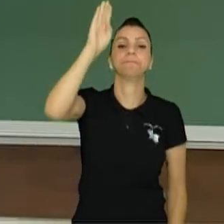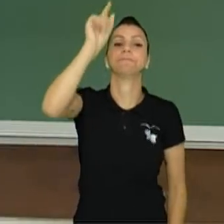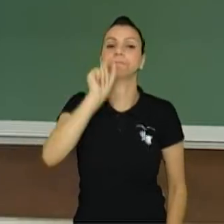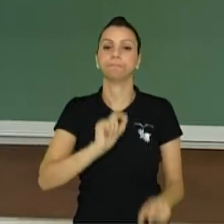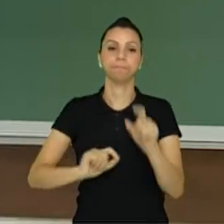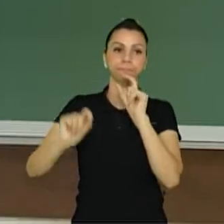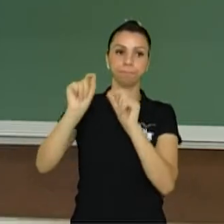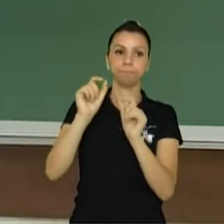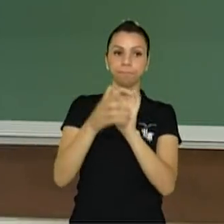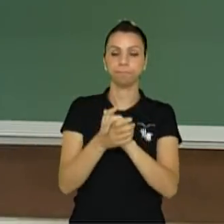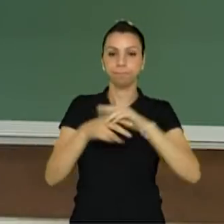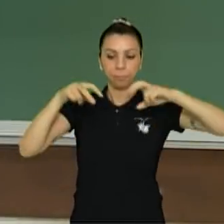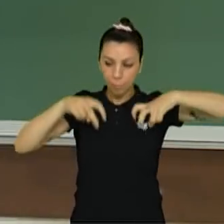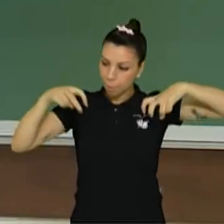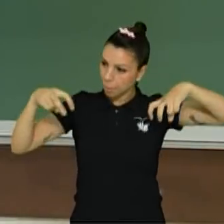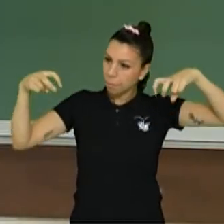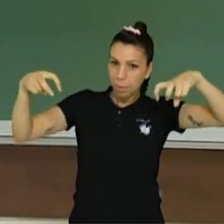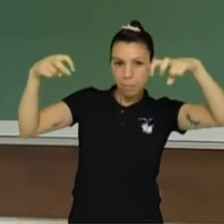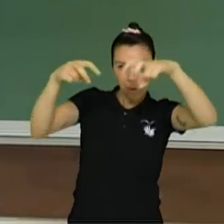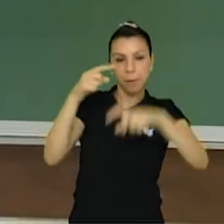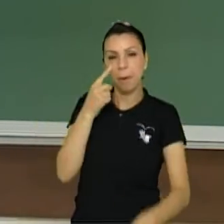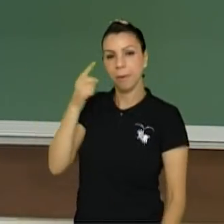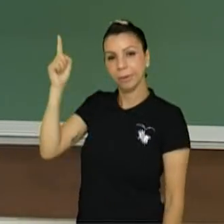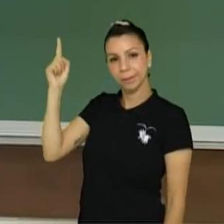aqui nessa galeria, nessa parte